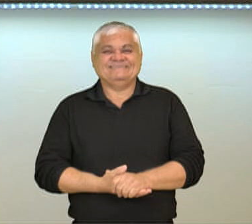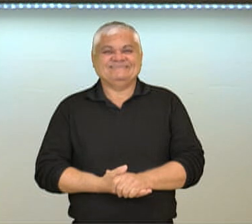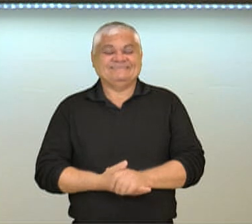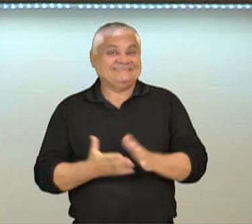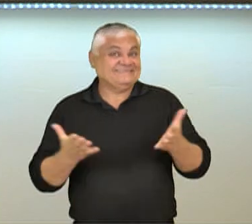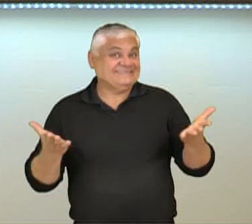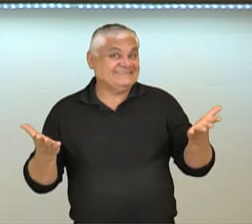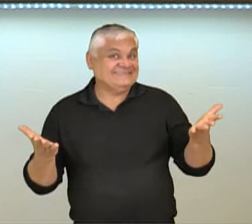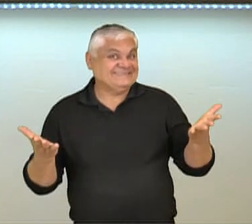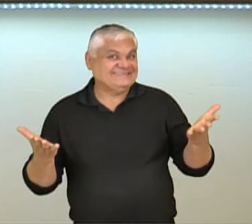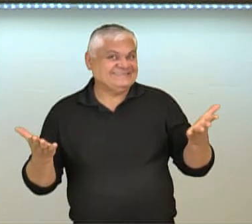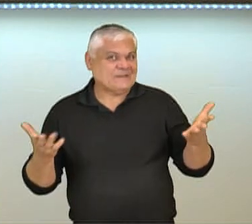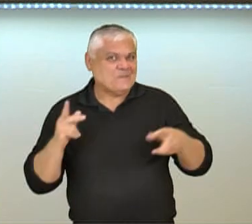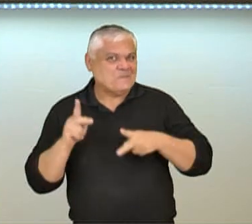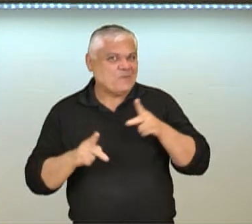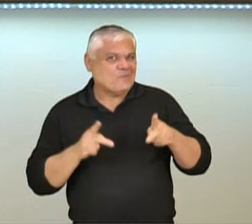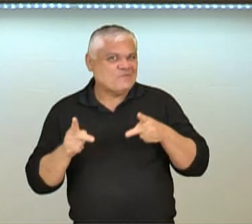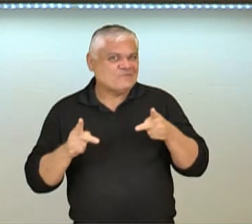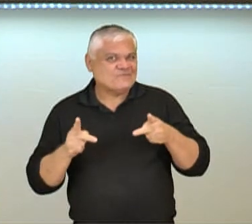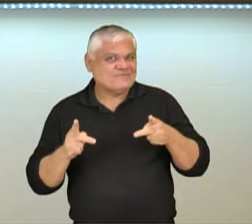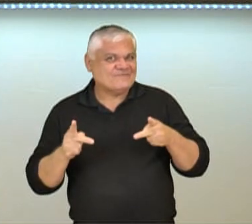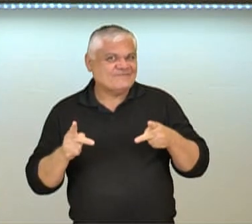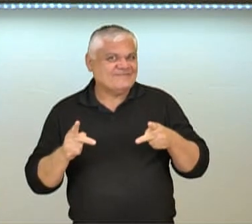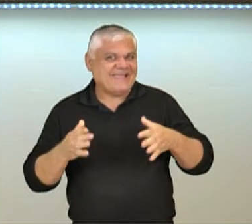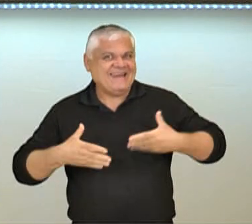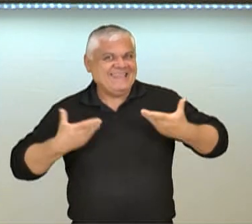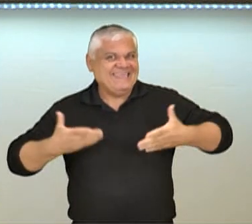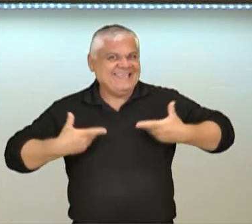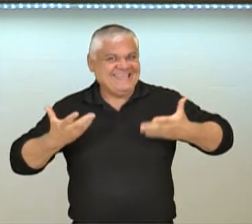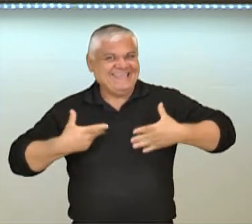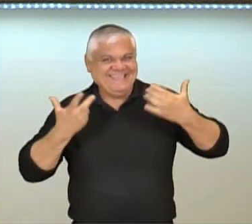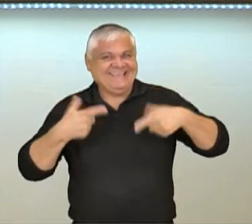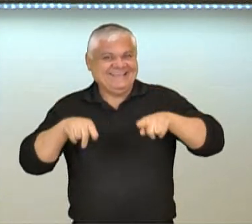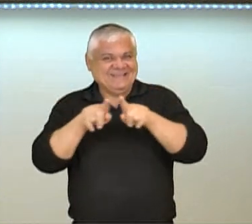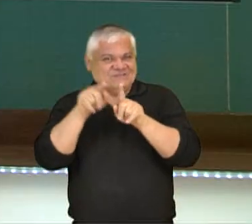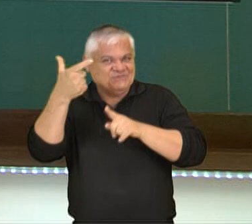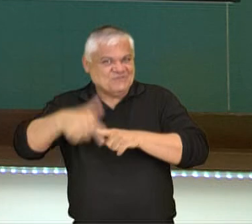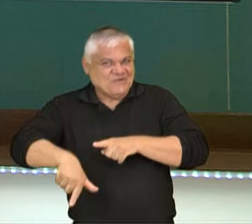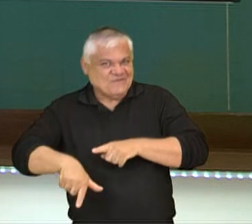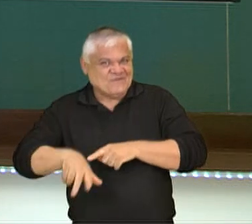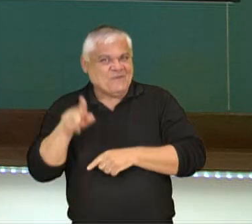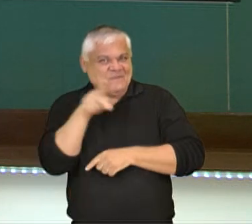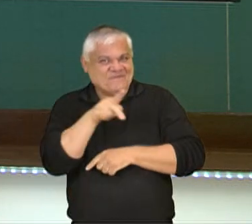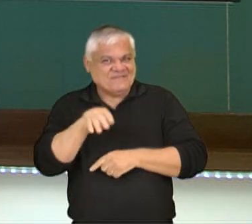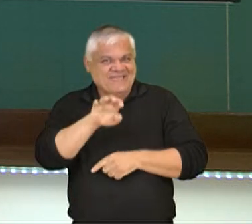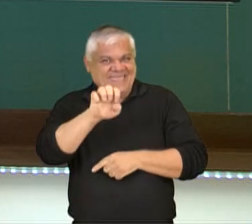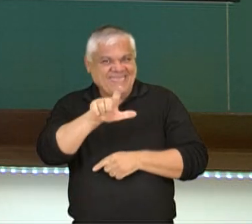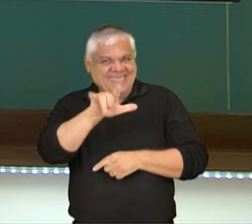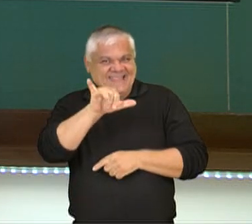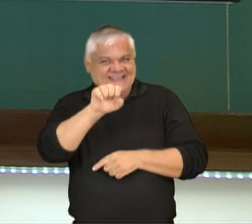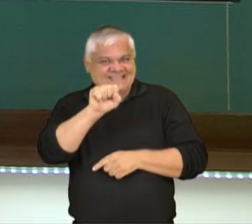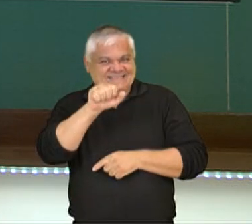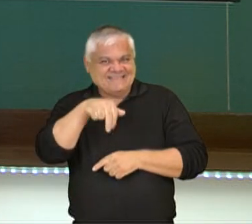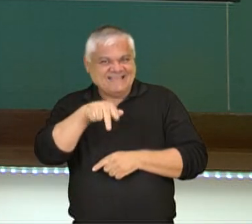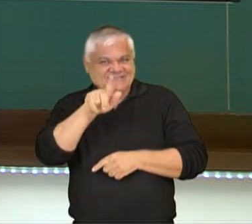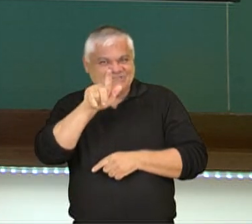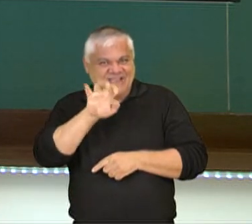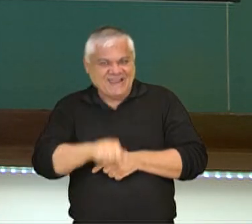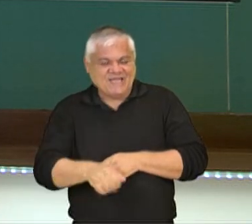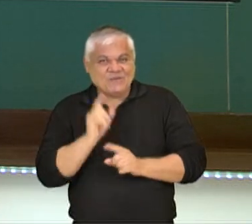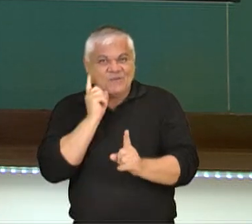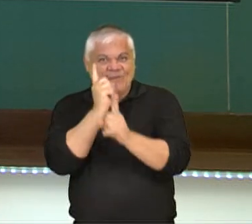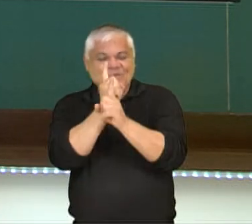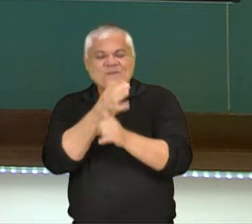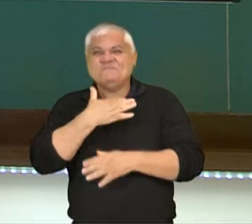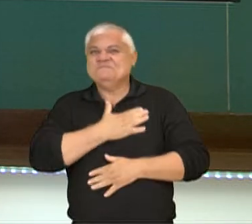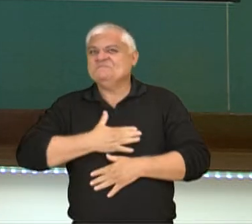E aí, meu povo, que alegria estar aqui com você novamente. Professora Elisângela, que bom te encontrar